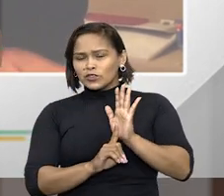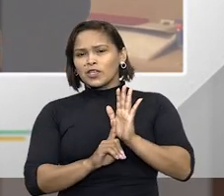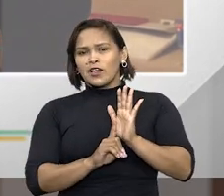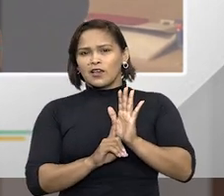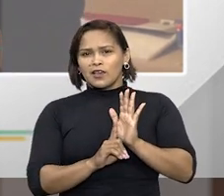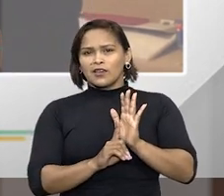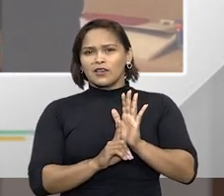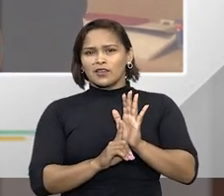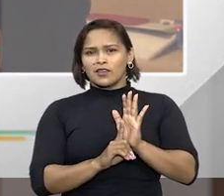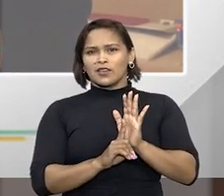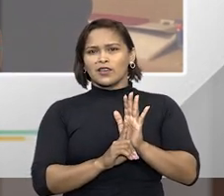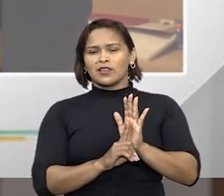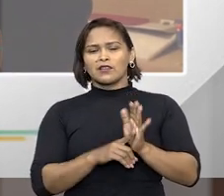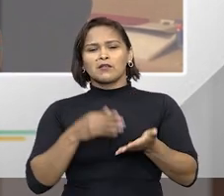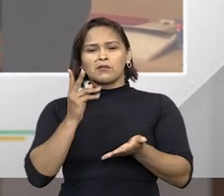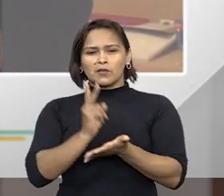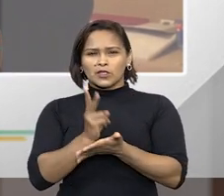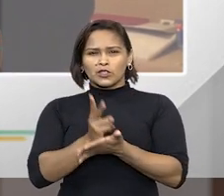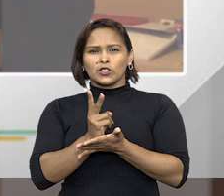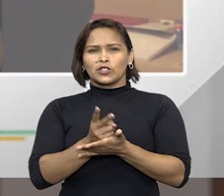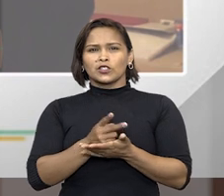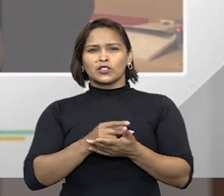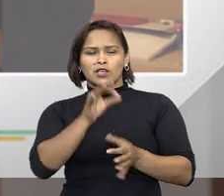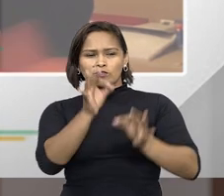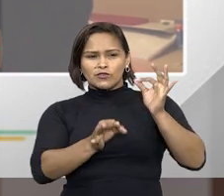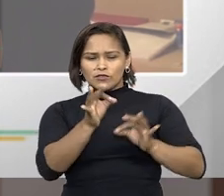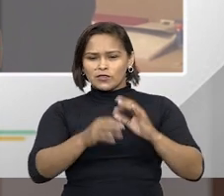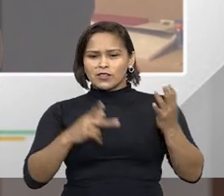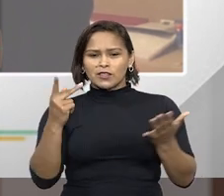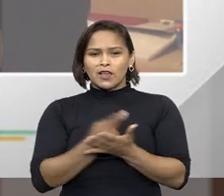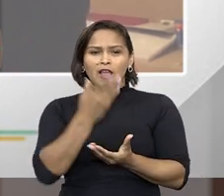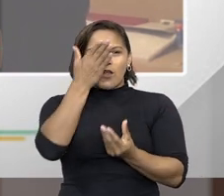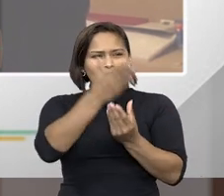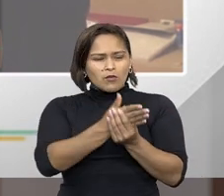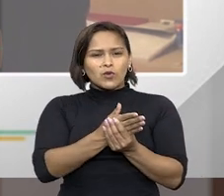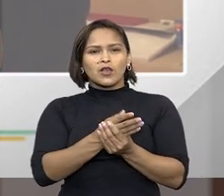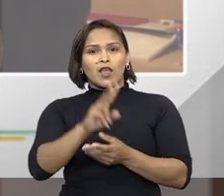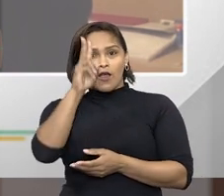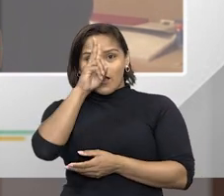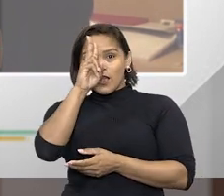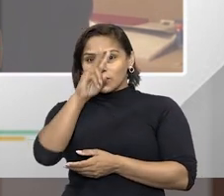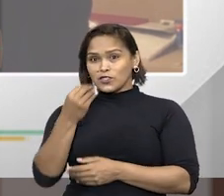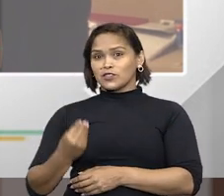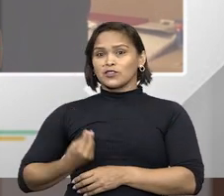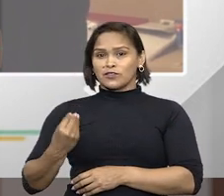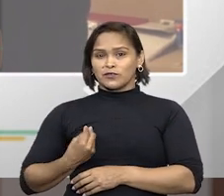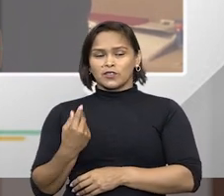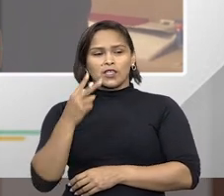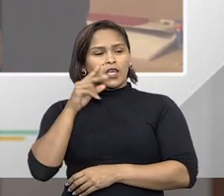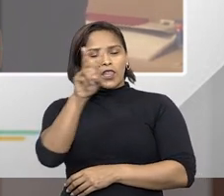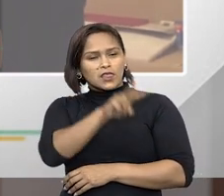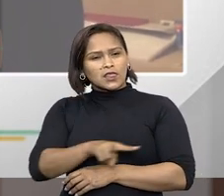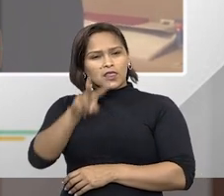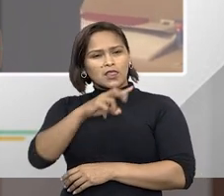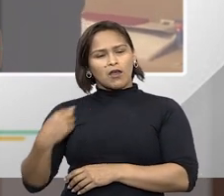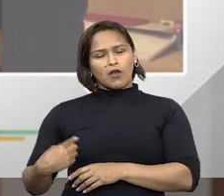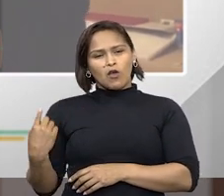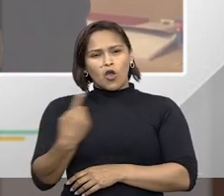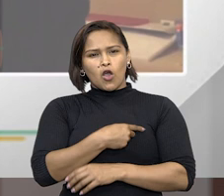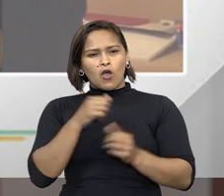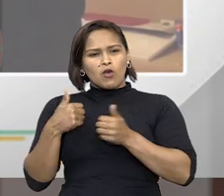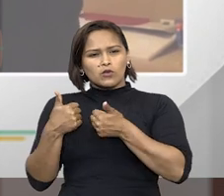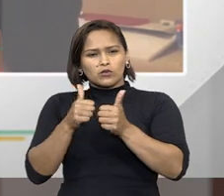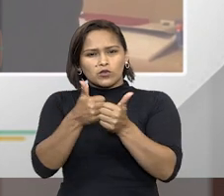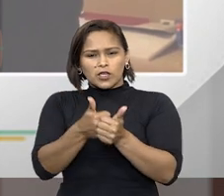para a consecução da justiça. Cada processo é uma história de vida. Então, nós vimos ali,